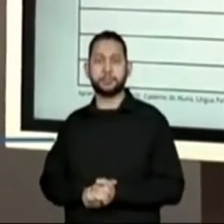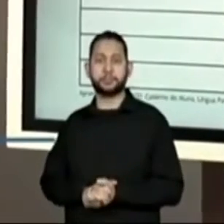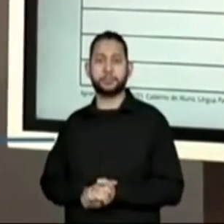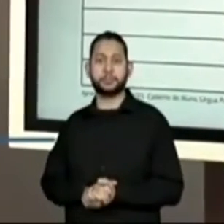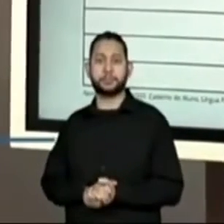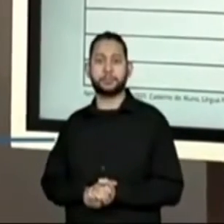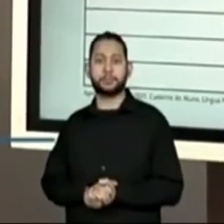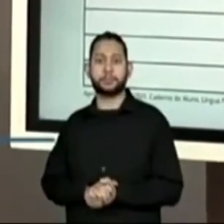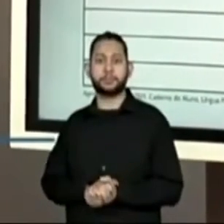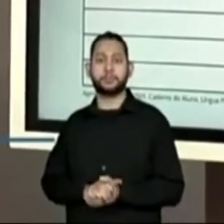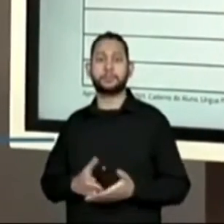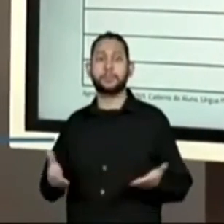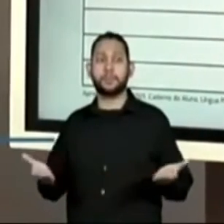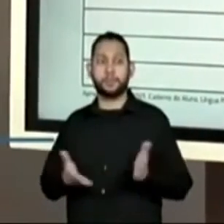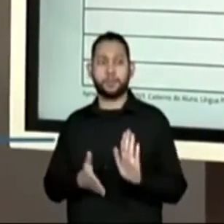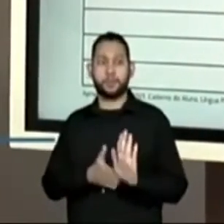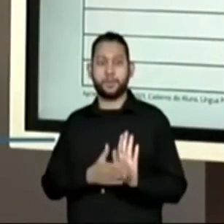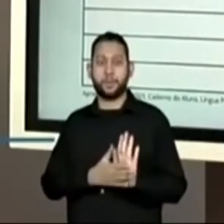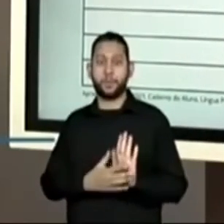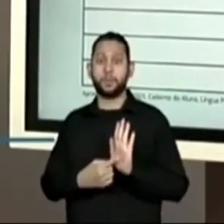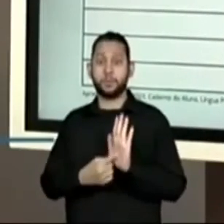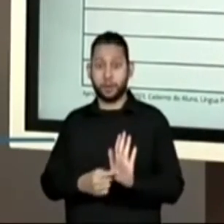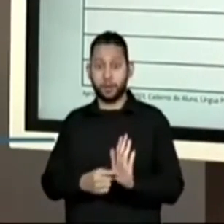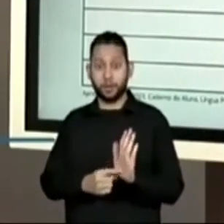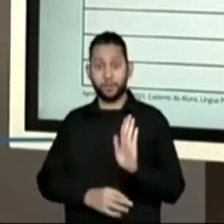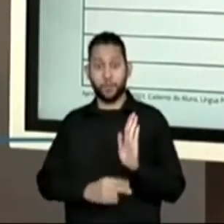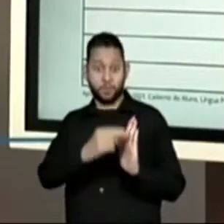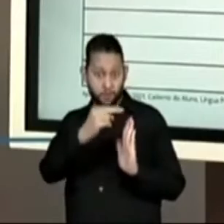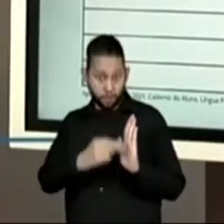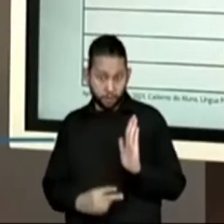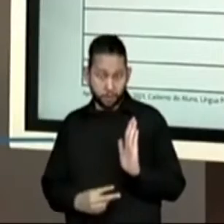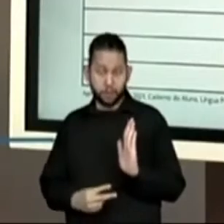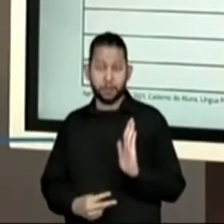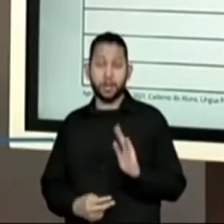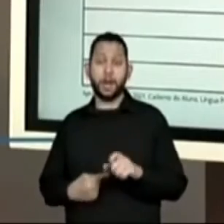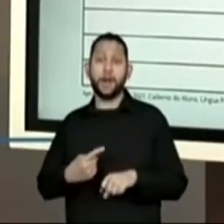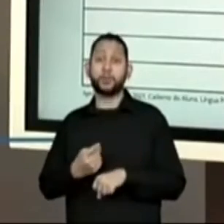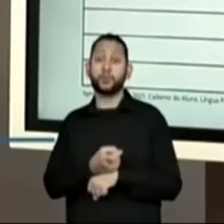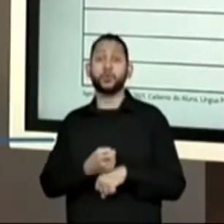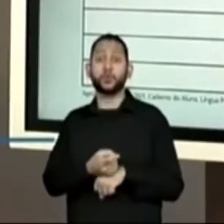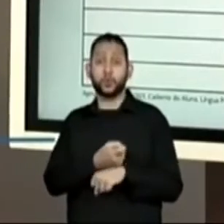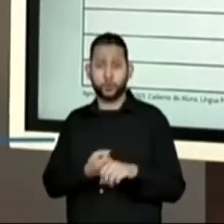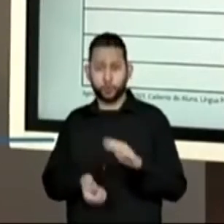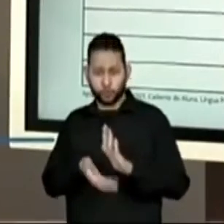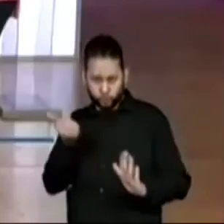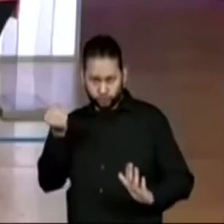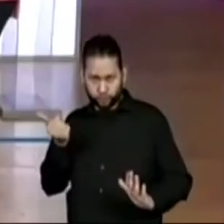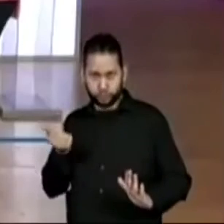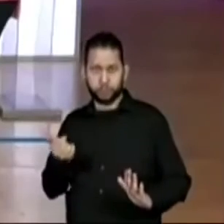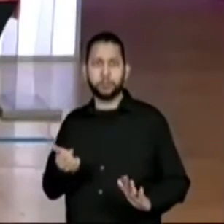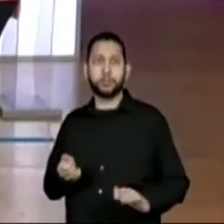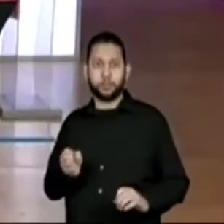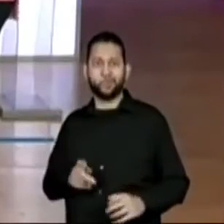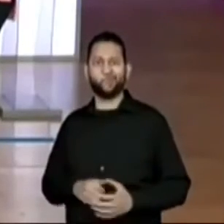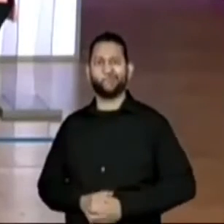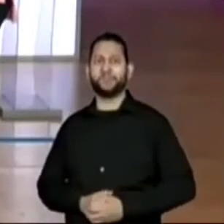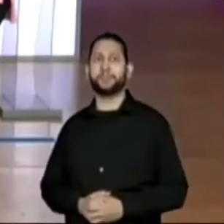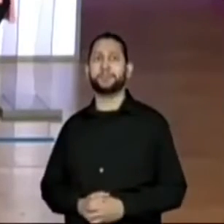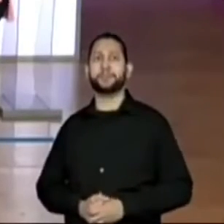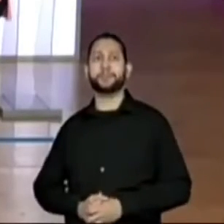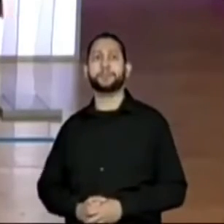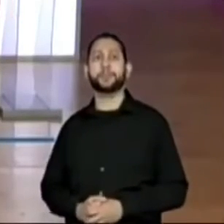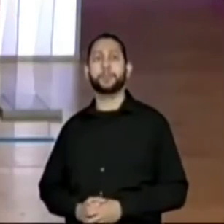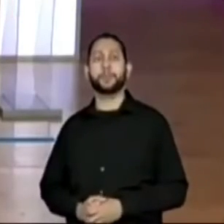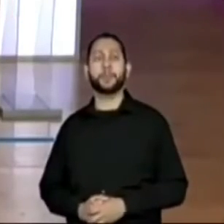certo? Agora, nós vamos ler tirando os adjetivos para vocês verem como é que fica. Qual o efeito no